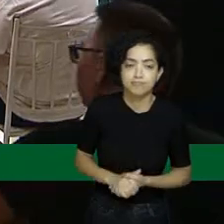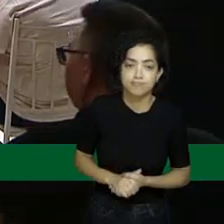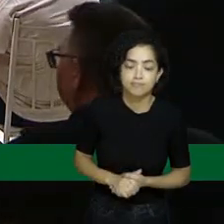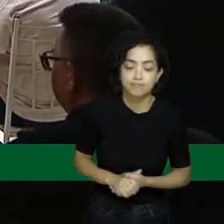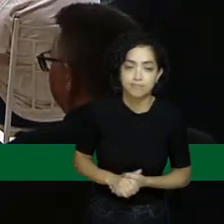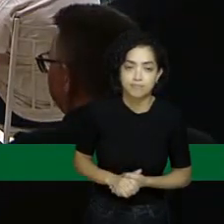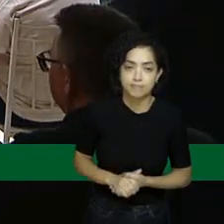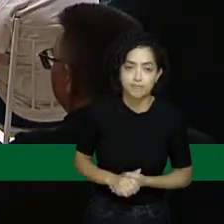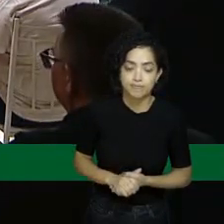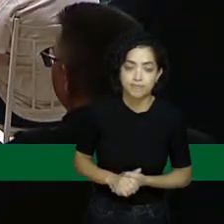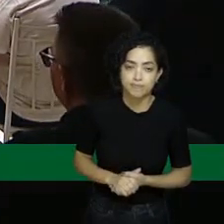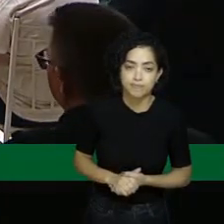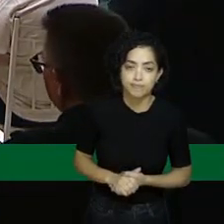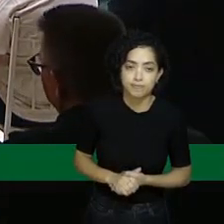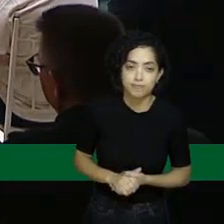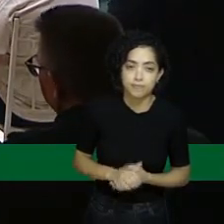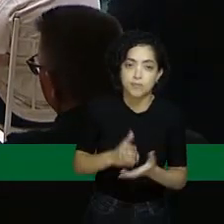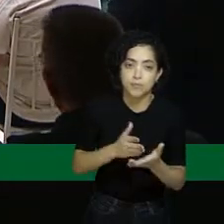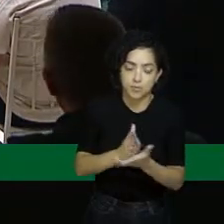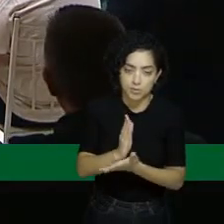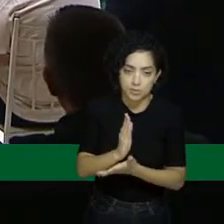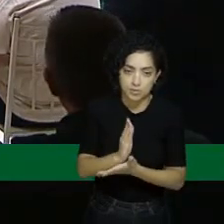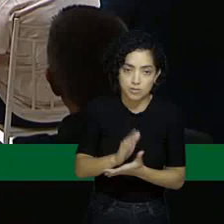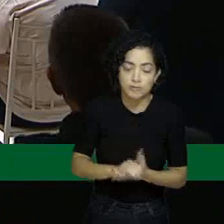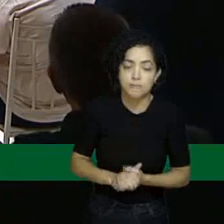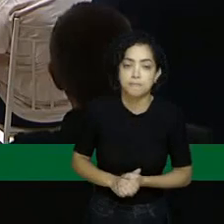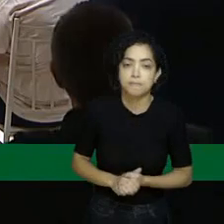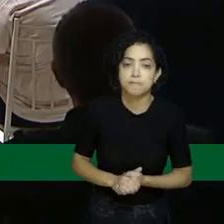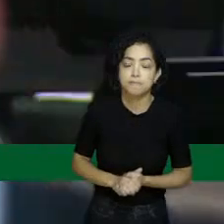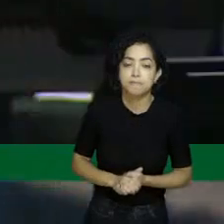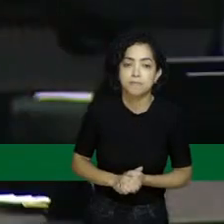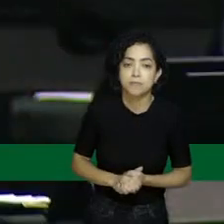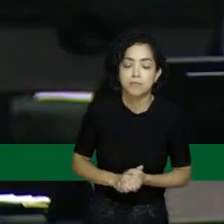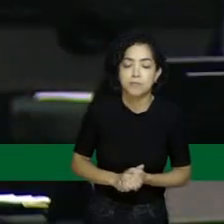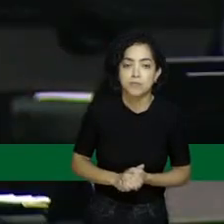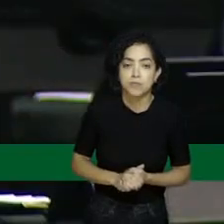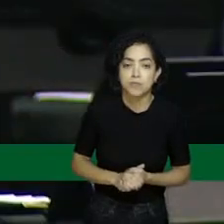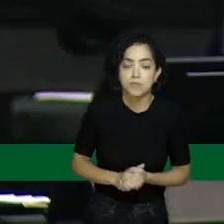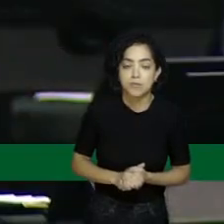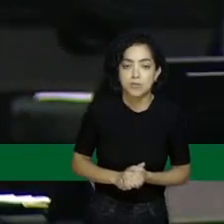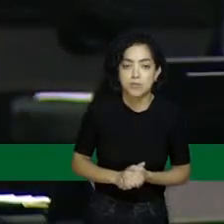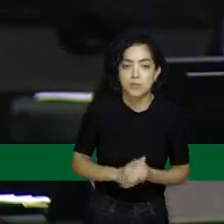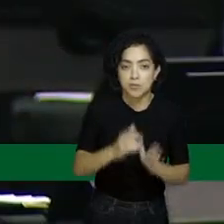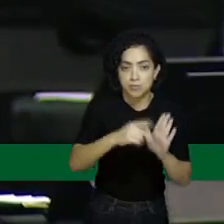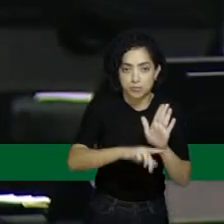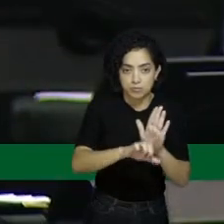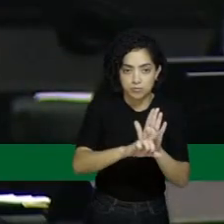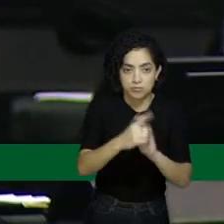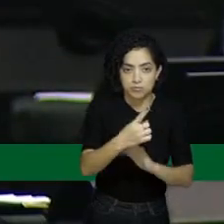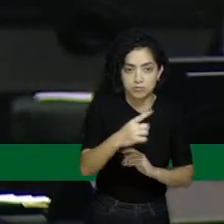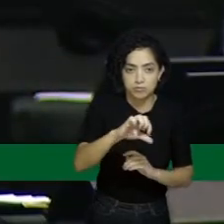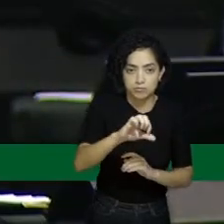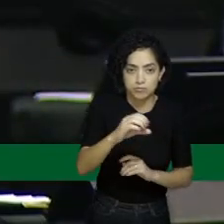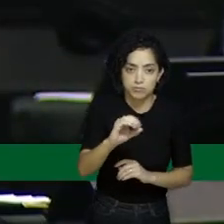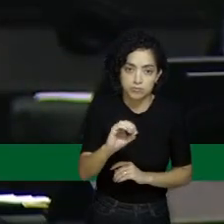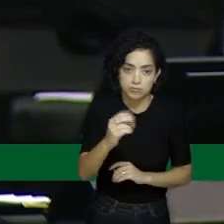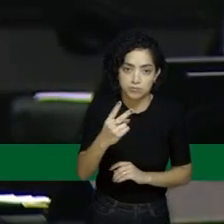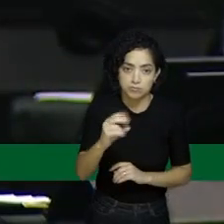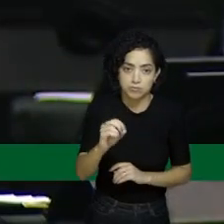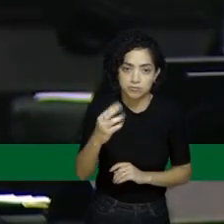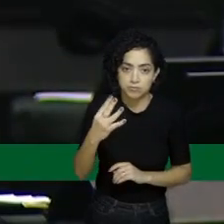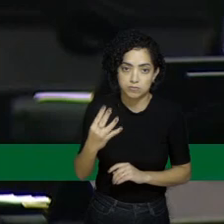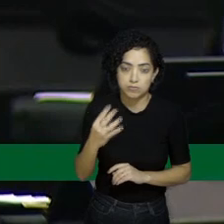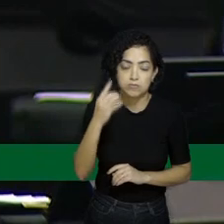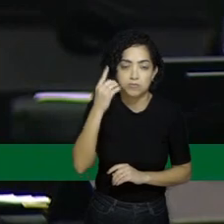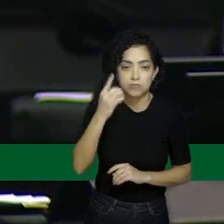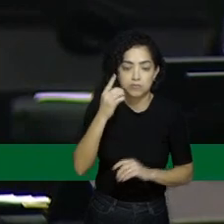aprovam permaneçam como se encontram. Aprovado por unanimidade. Discussão e votação em turno único do projeto de lei 190/2024, autor deputado